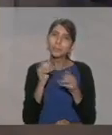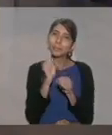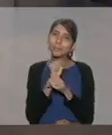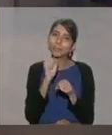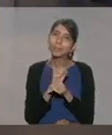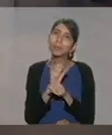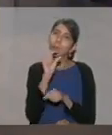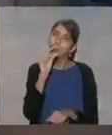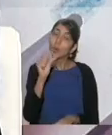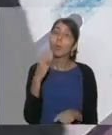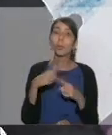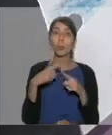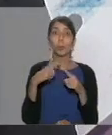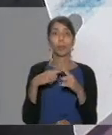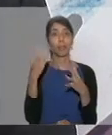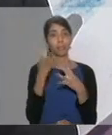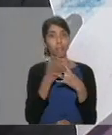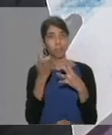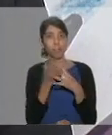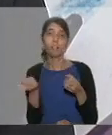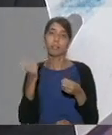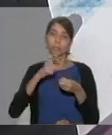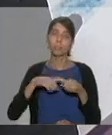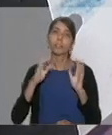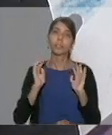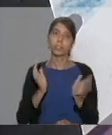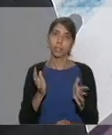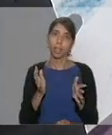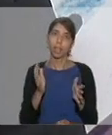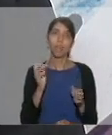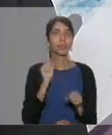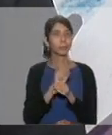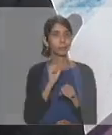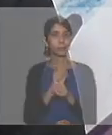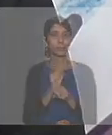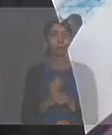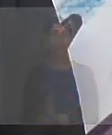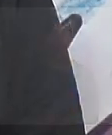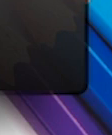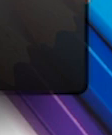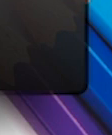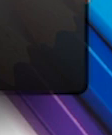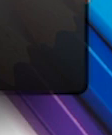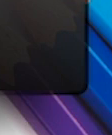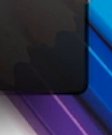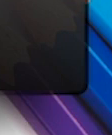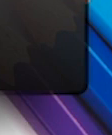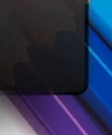segurarem um pouquinho, que a gente vai para um breve intervalo e volta já já. Não desgruda!